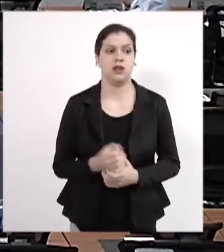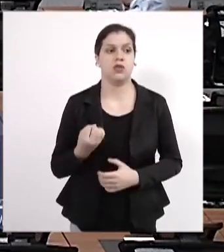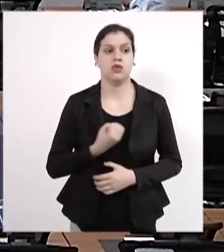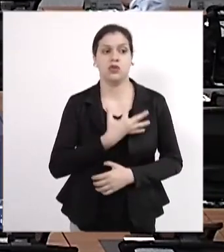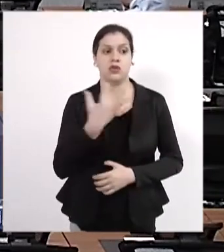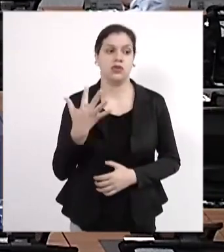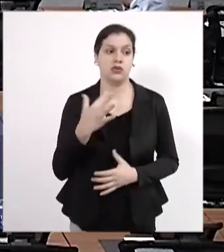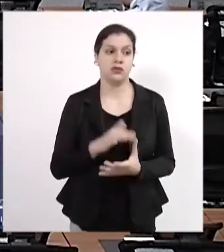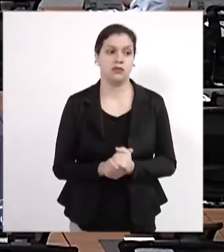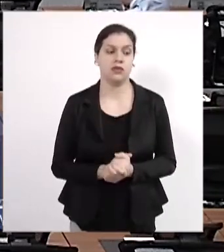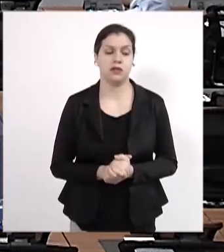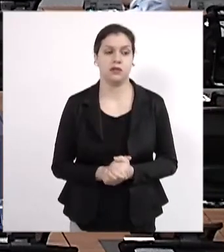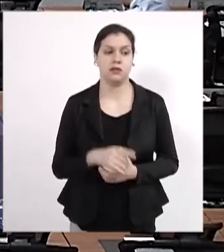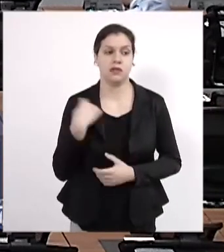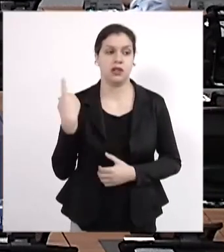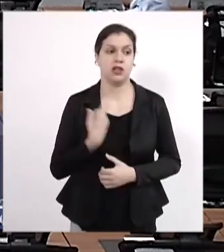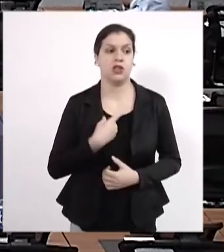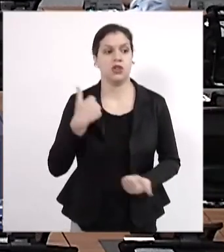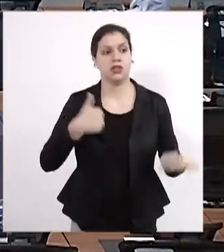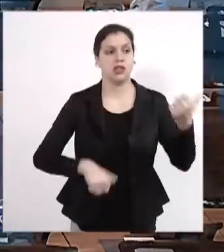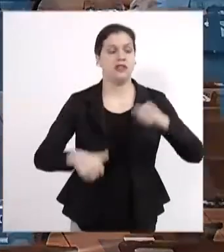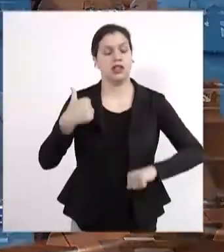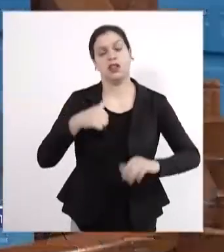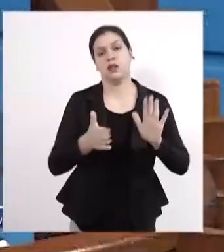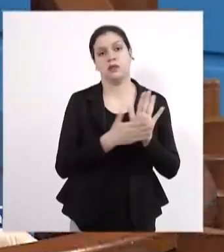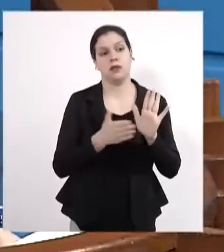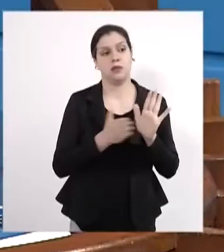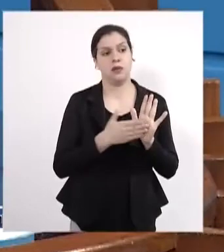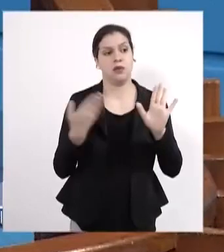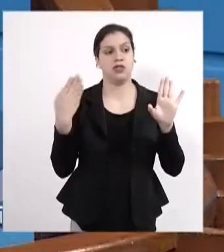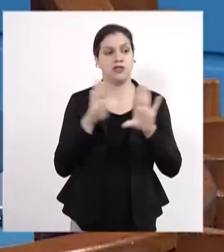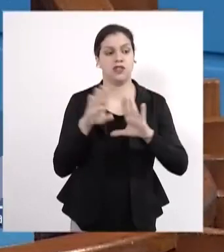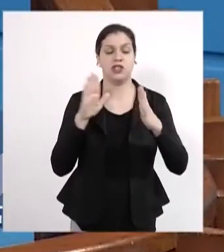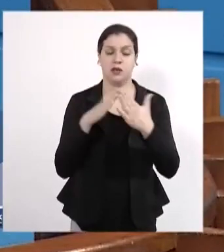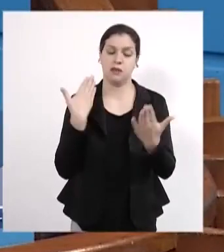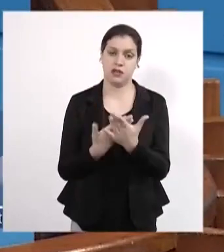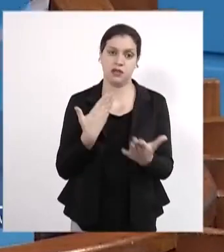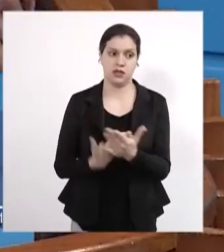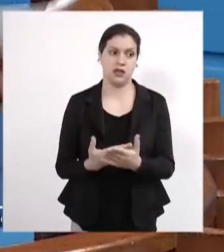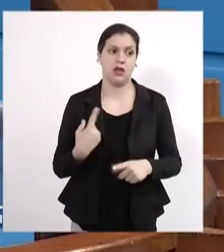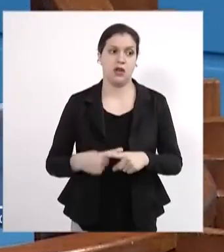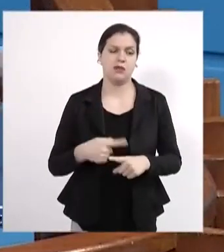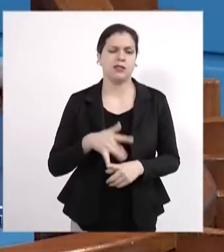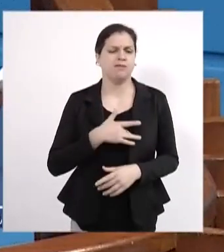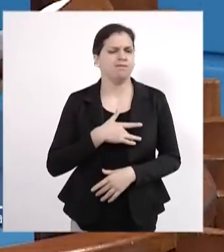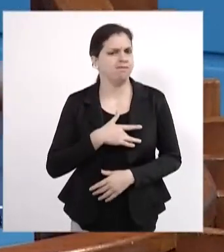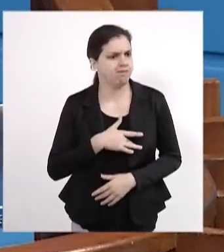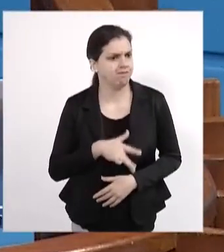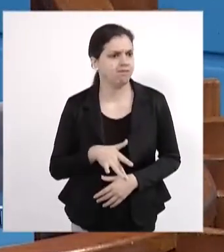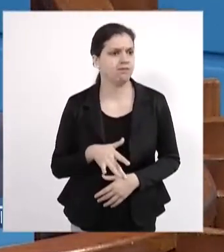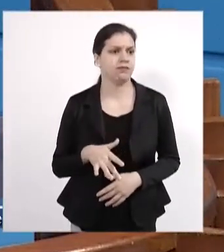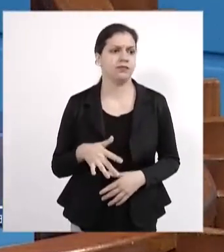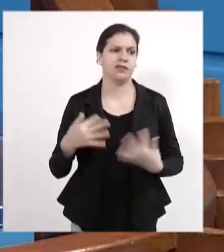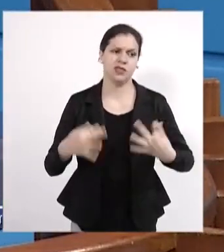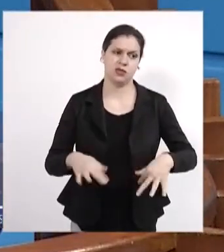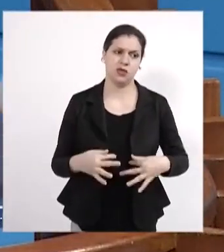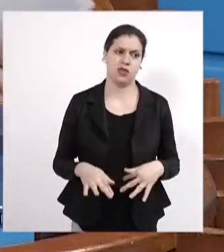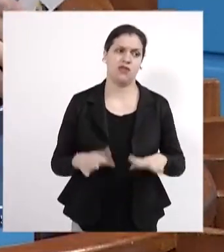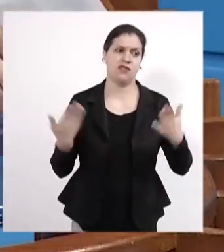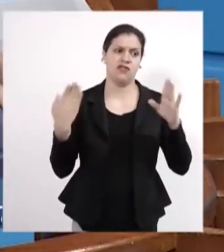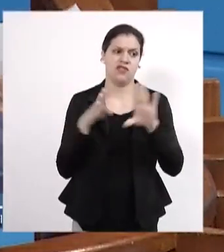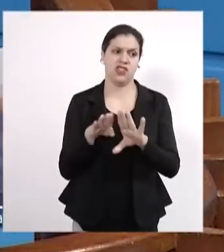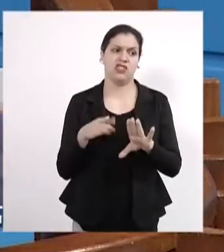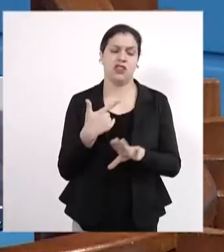nós avaliarmos, né, essa proposta de fechamento de escolas, porque dói no coração quando fala fechar a escola. Agora,